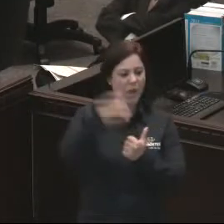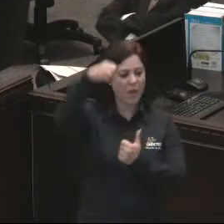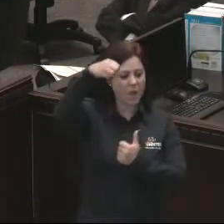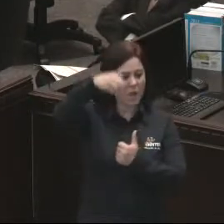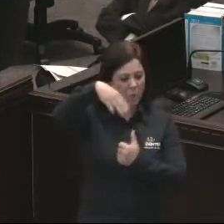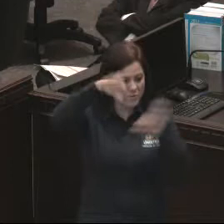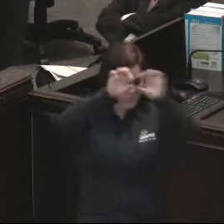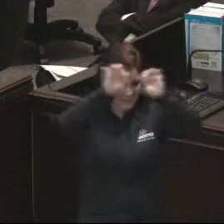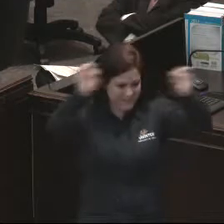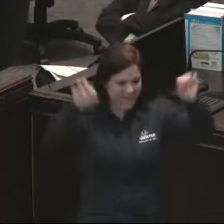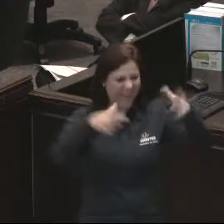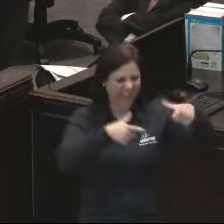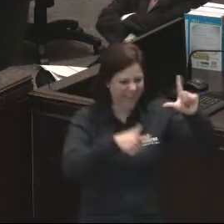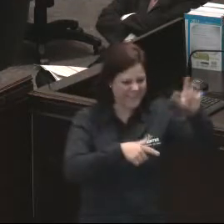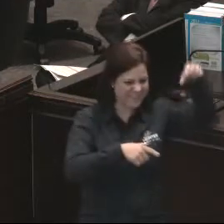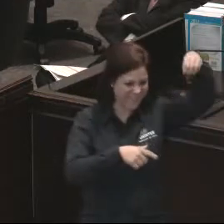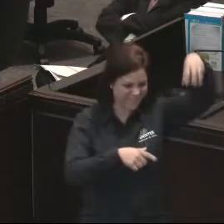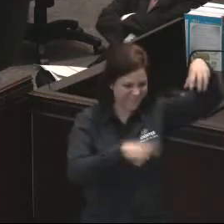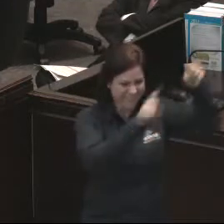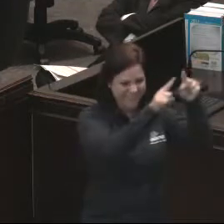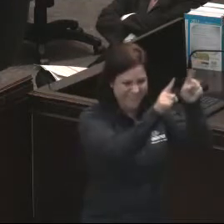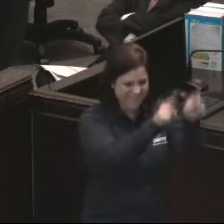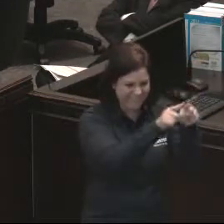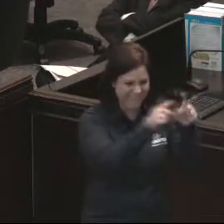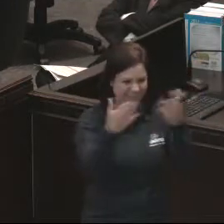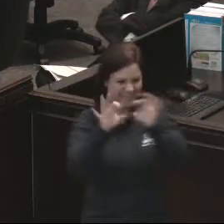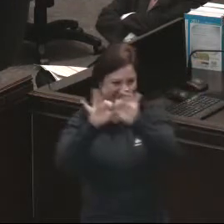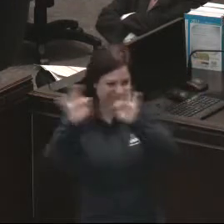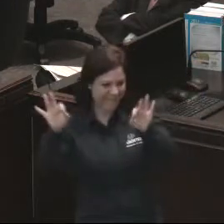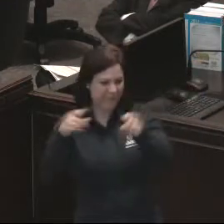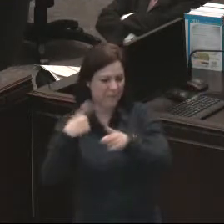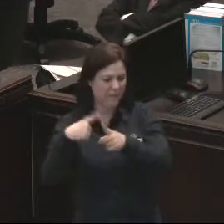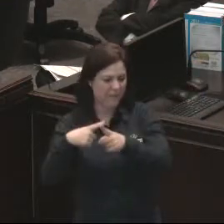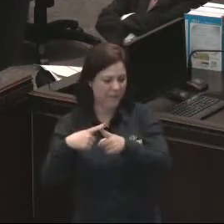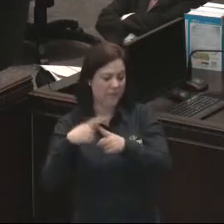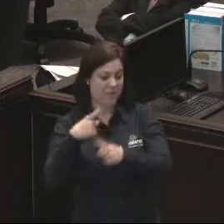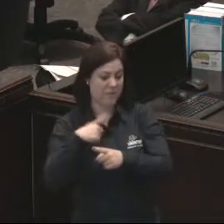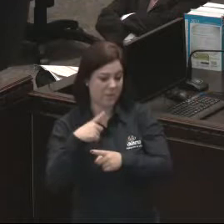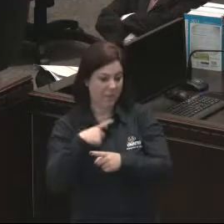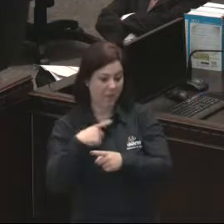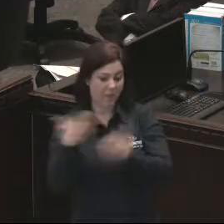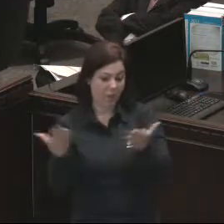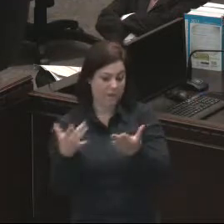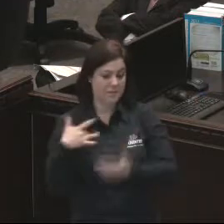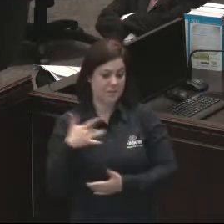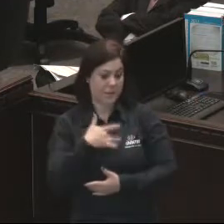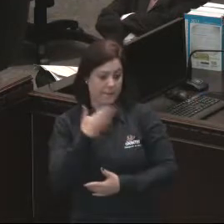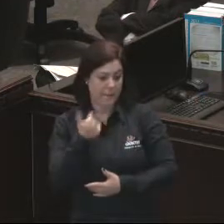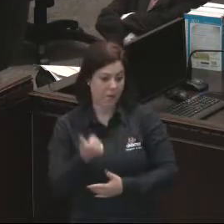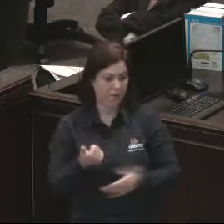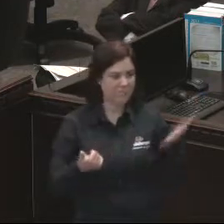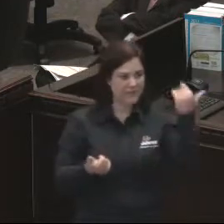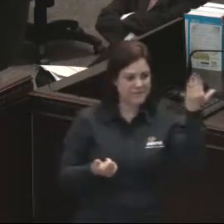incandescentes por essas que têm o mercúrio, que nós sabemos que é altamente tóxico. Né? Quer dizer, hoje você não tem, a